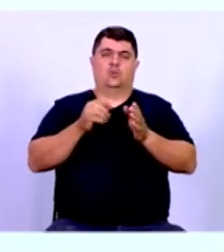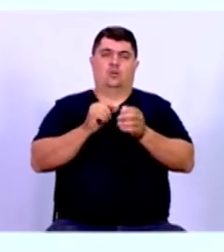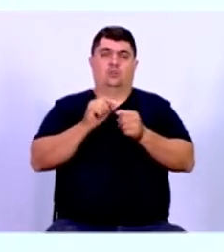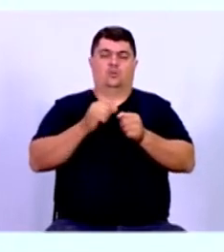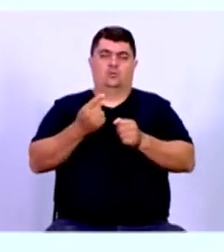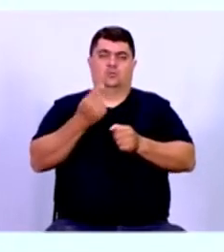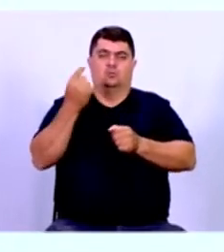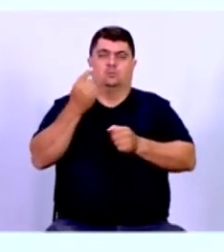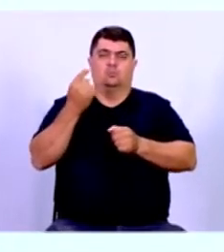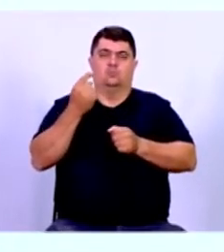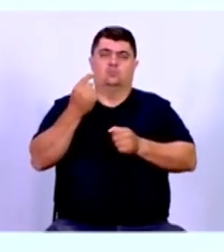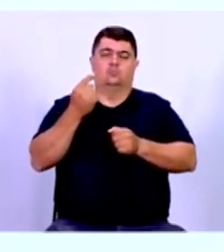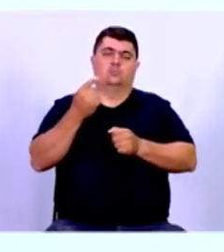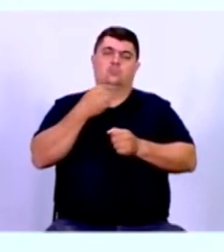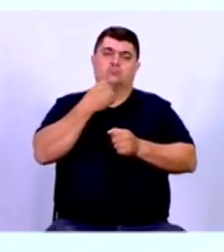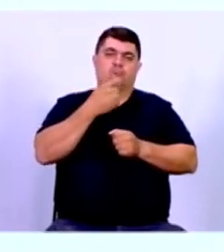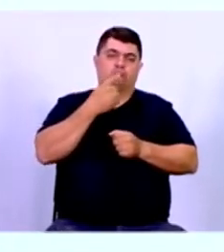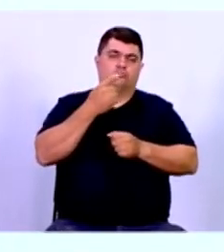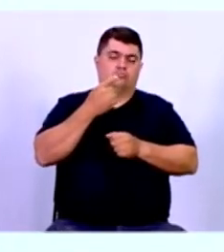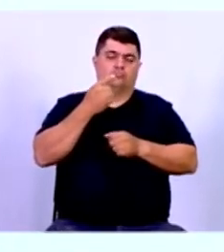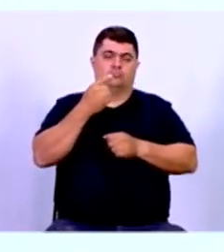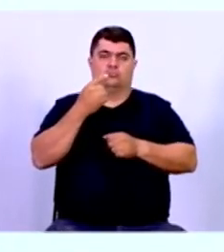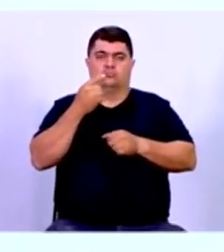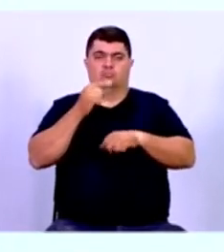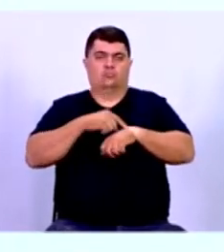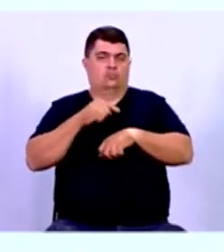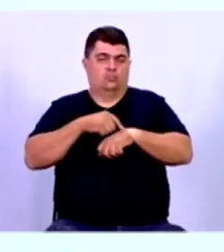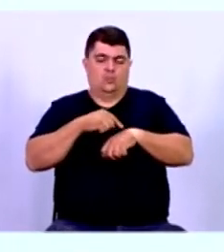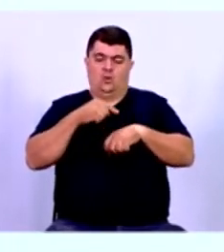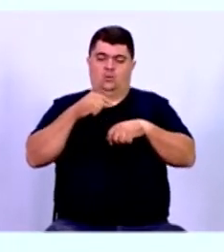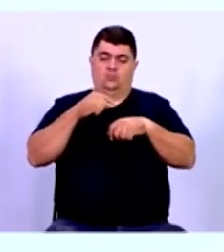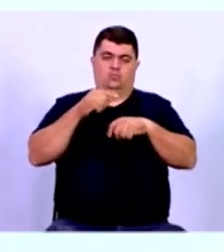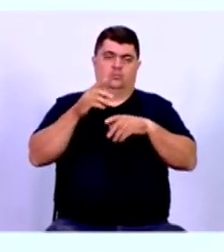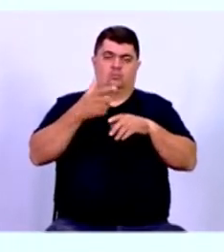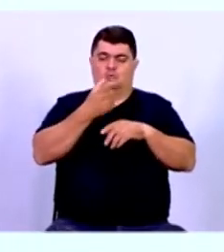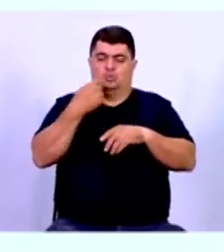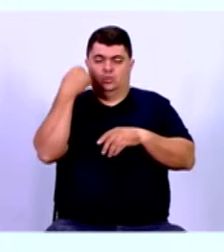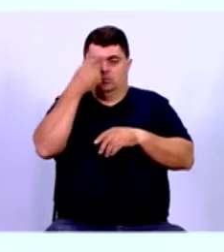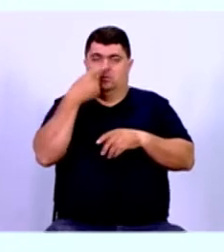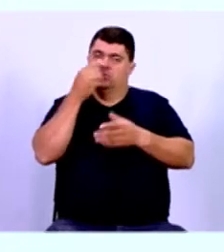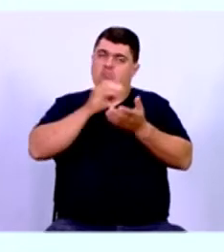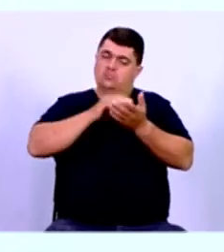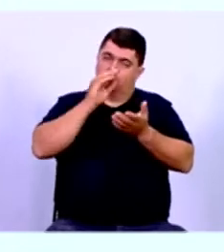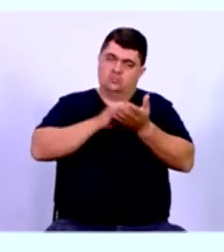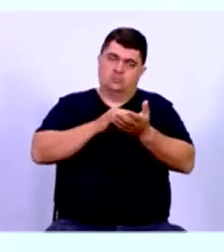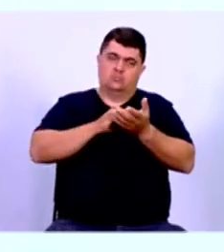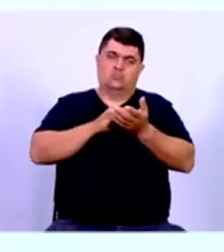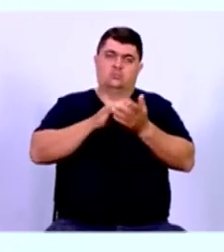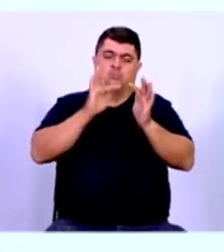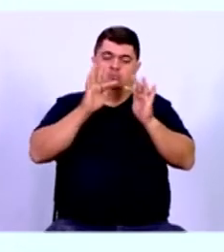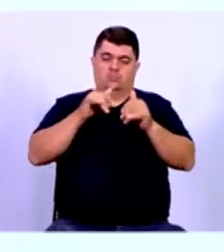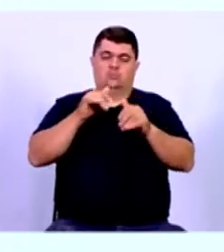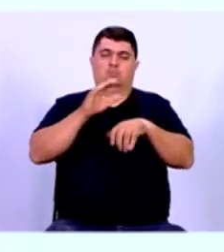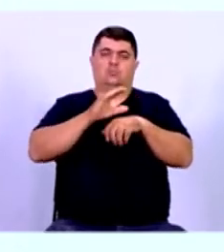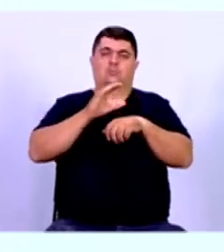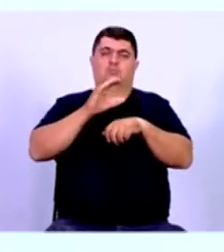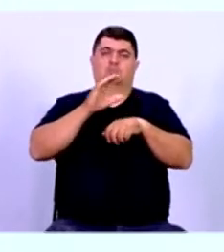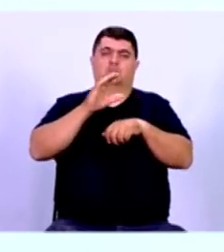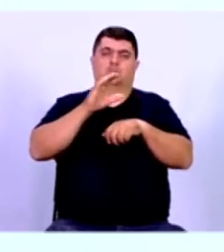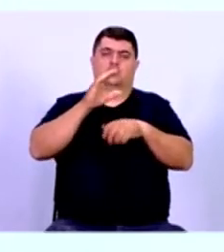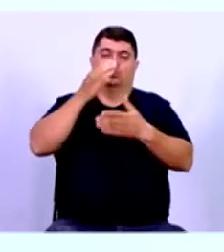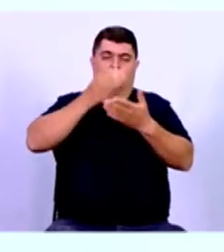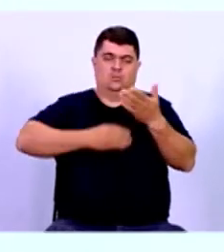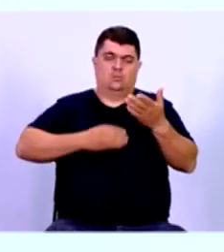em uma. Se essa não deu o prazo todo, não deu para cumprir todas as 200 horas, quando encerrar esse contrato, vai ser firmado